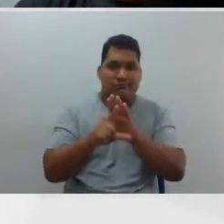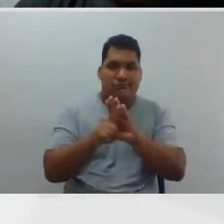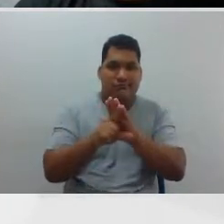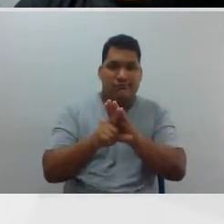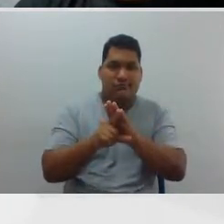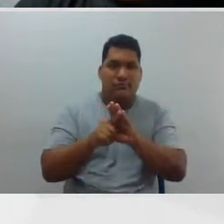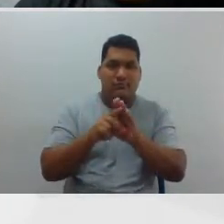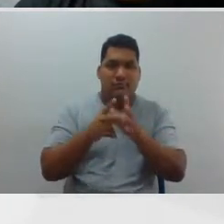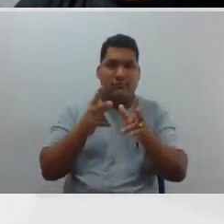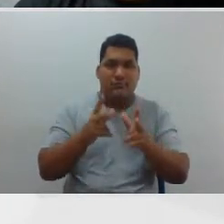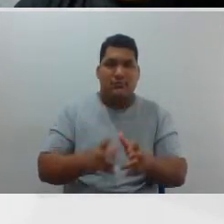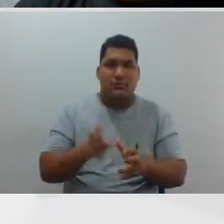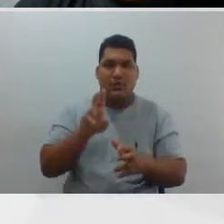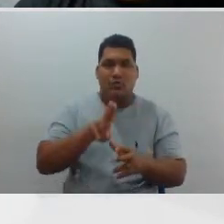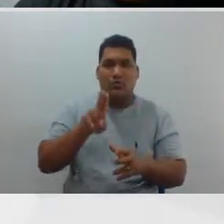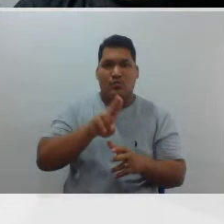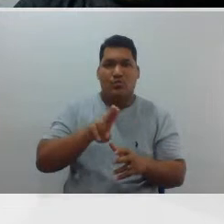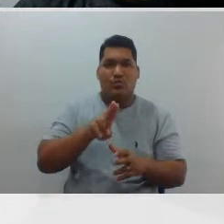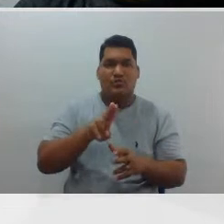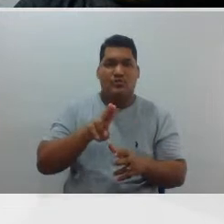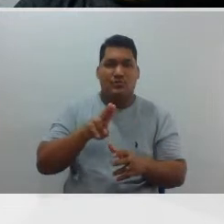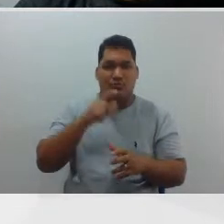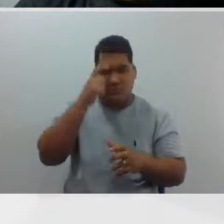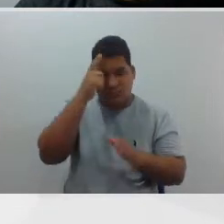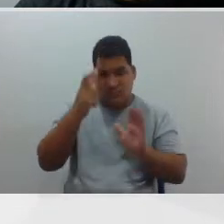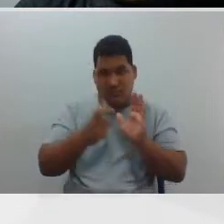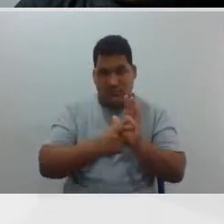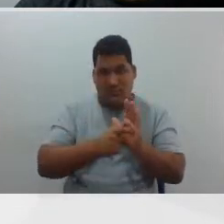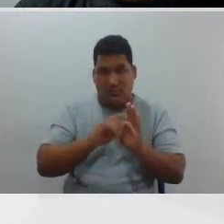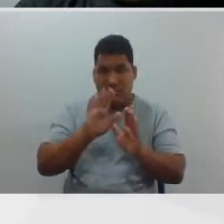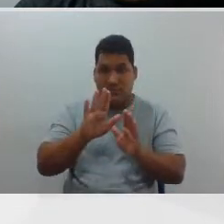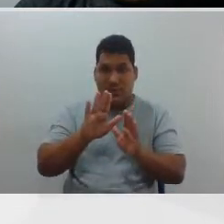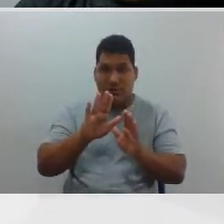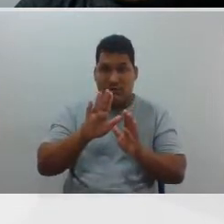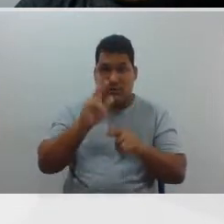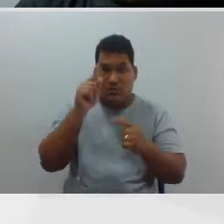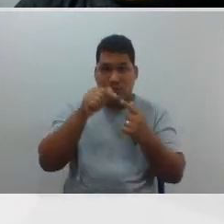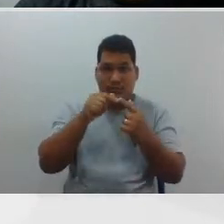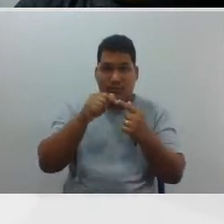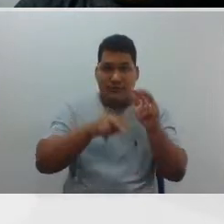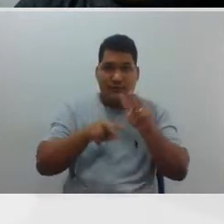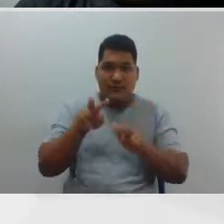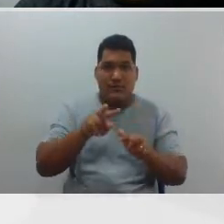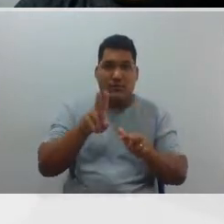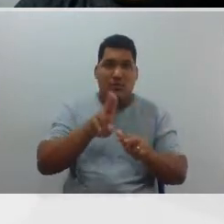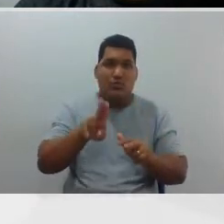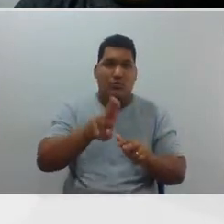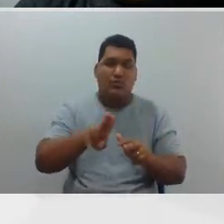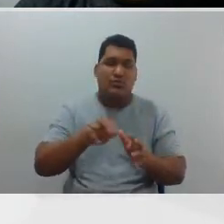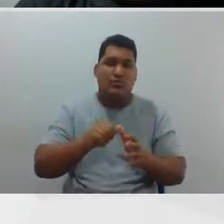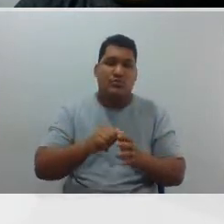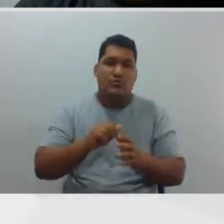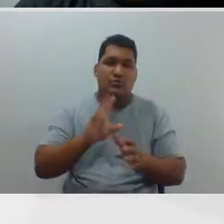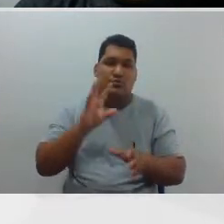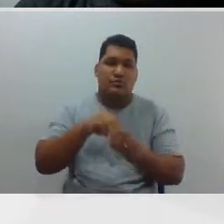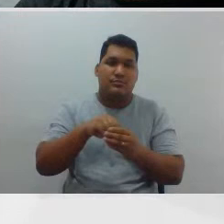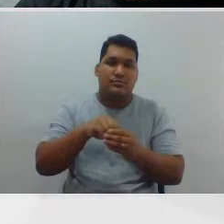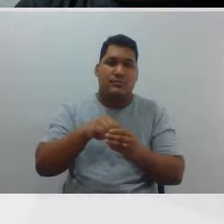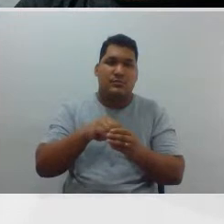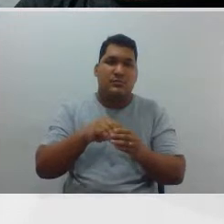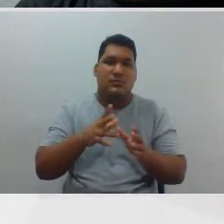inteligência artificial. Mas, do ponto de vista de uso, de implementação, em quase todas as